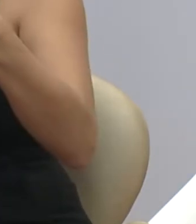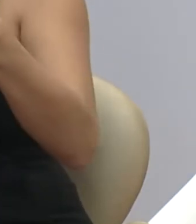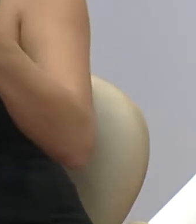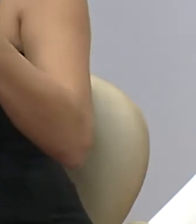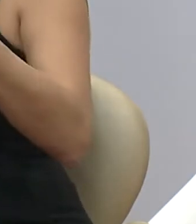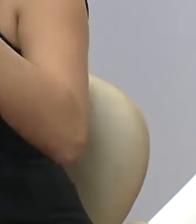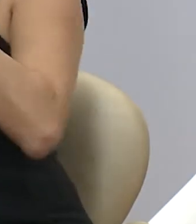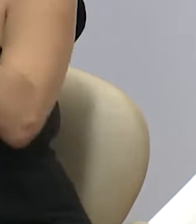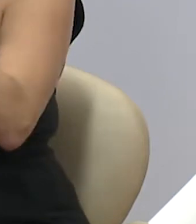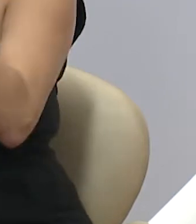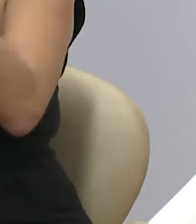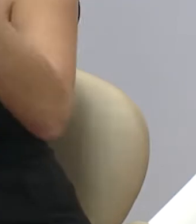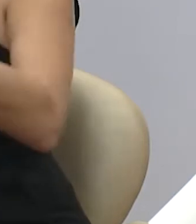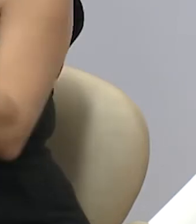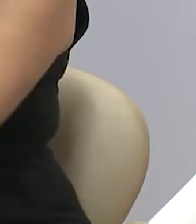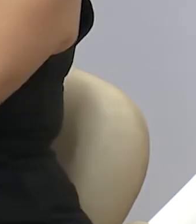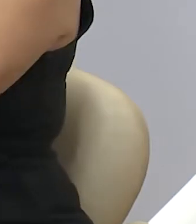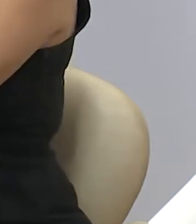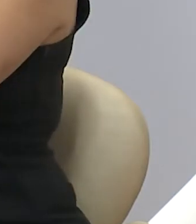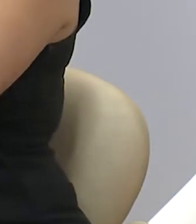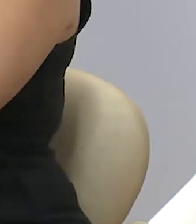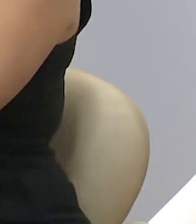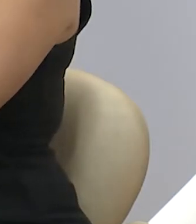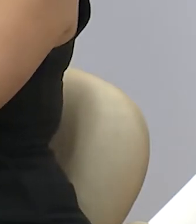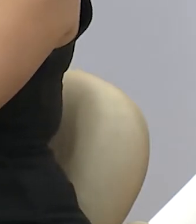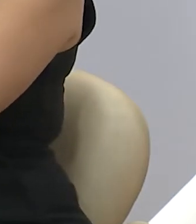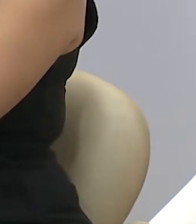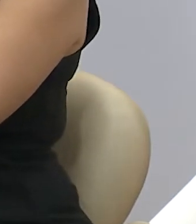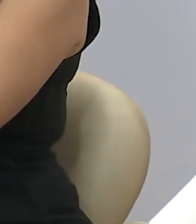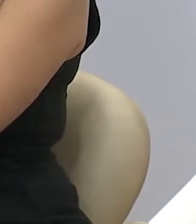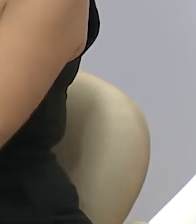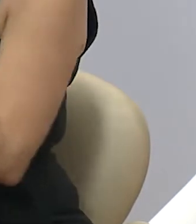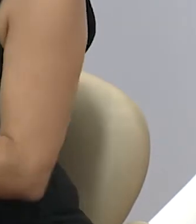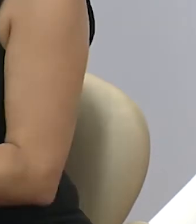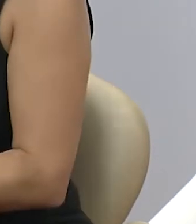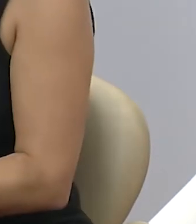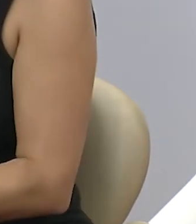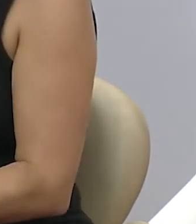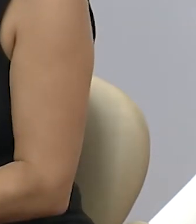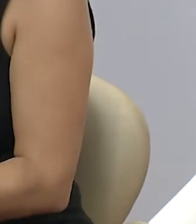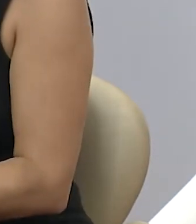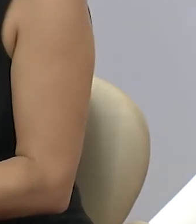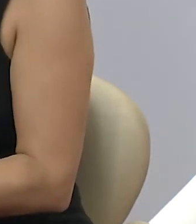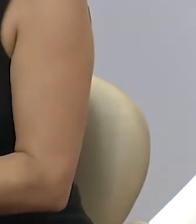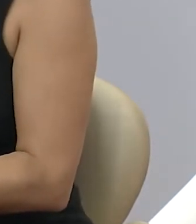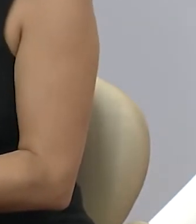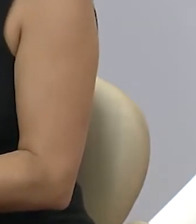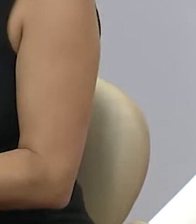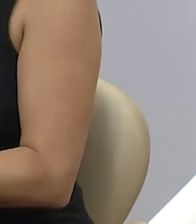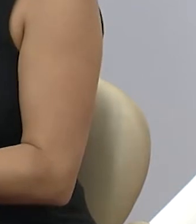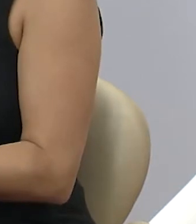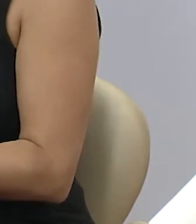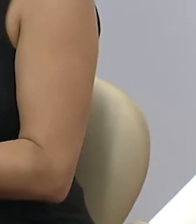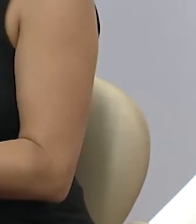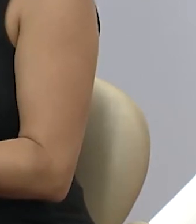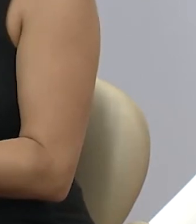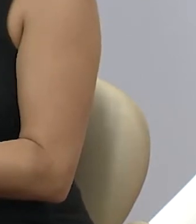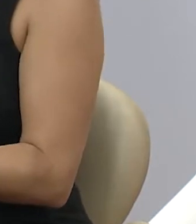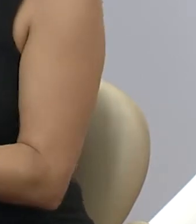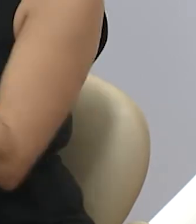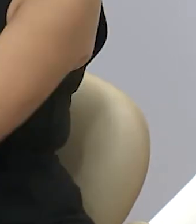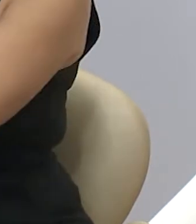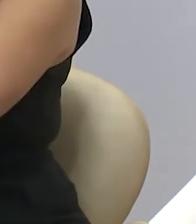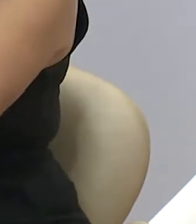sim, observo que existe muito mais acessibilidade no teatro e em outros espaços culturais, e isso é muito